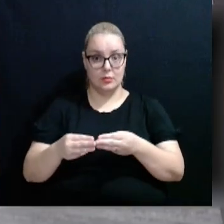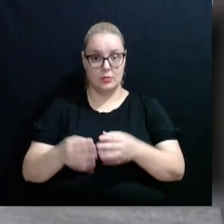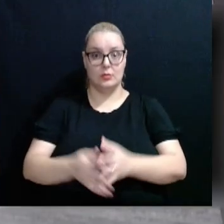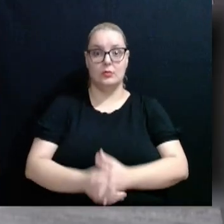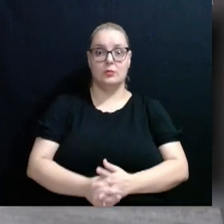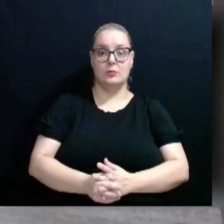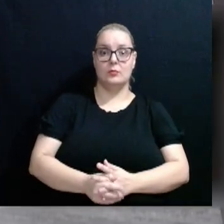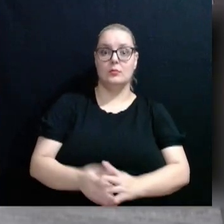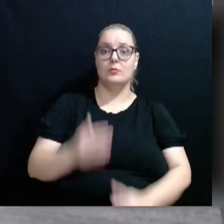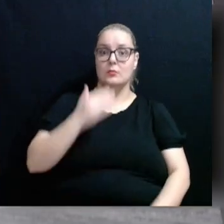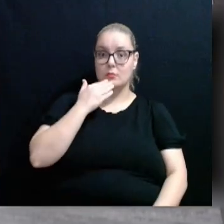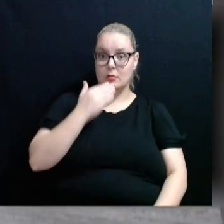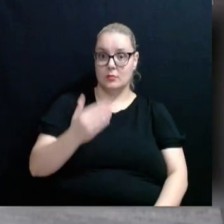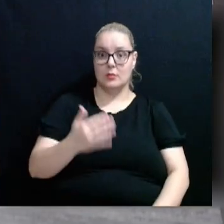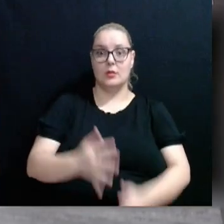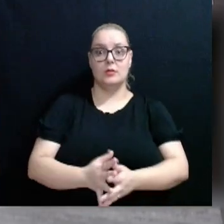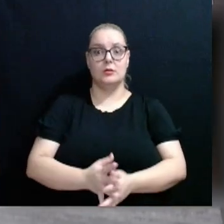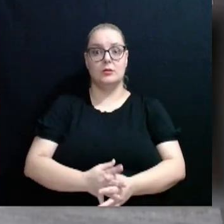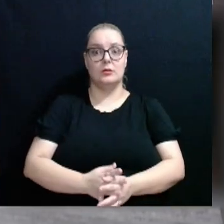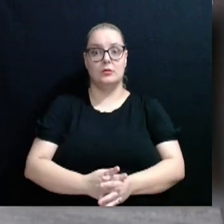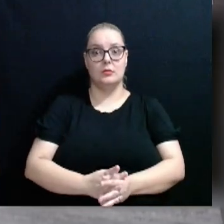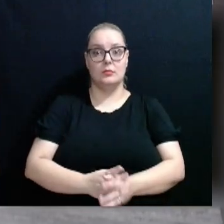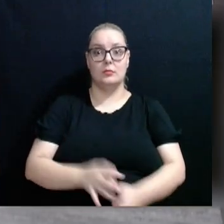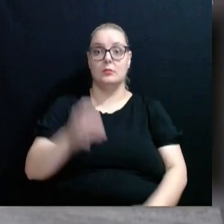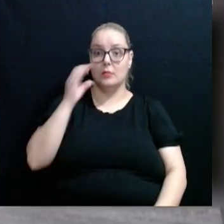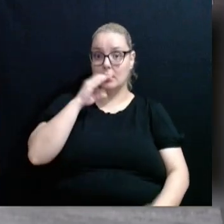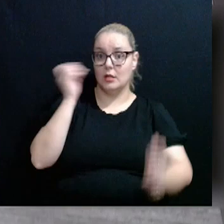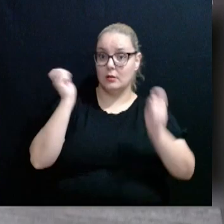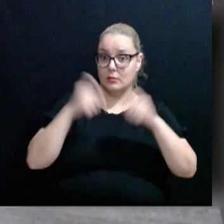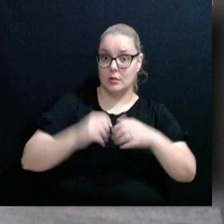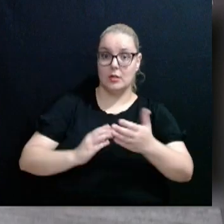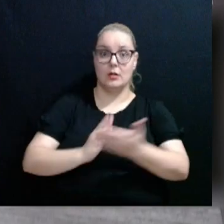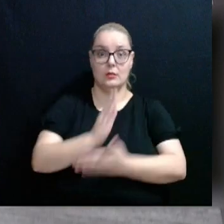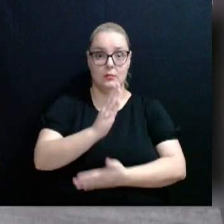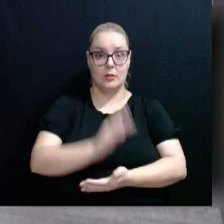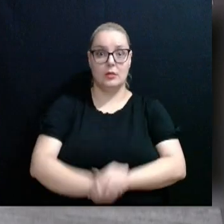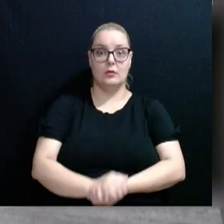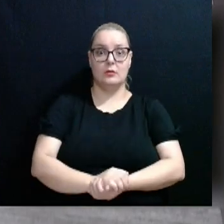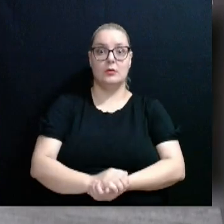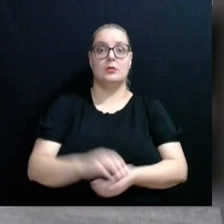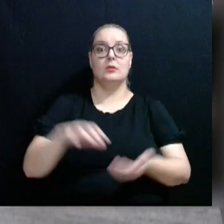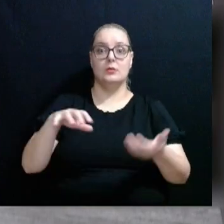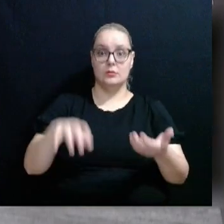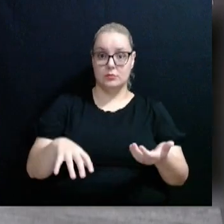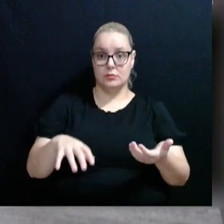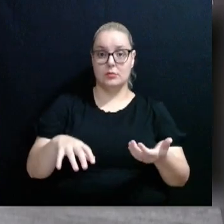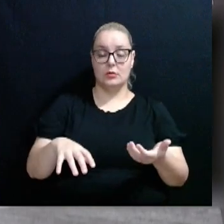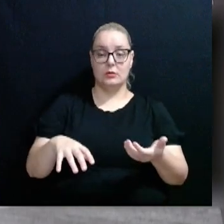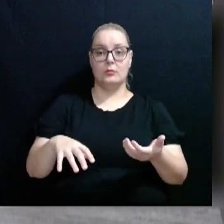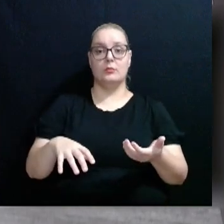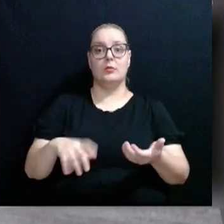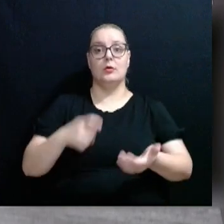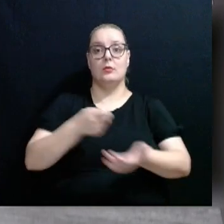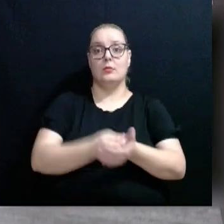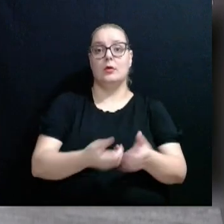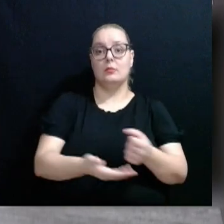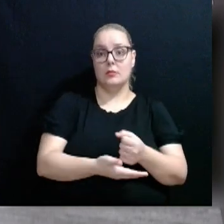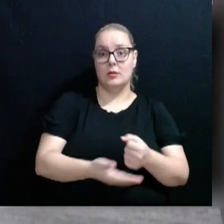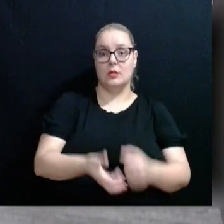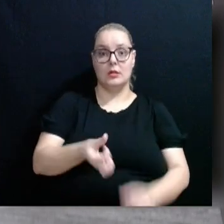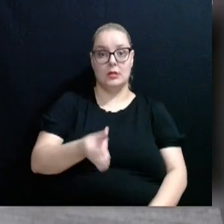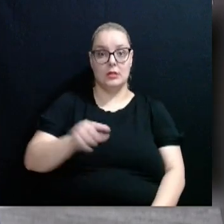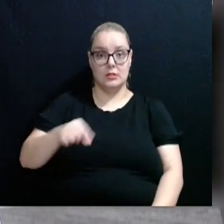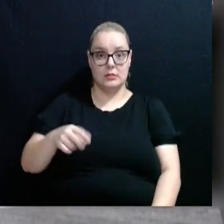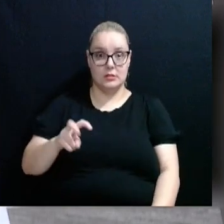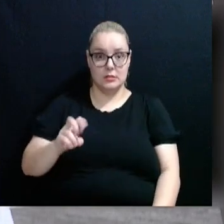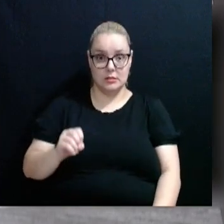ela seja o mais rápido possível aprovada no Congresso, que é a mudança do pagamento mínimo, que hoje é R$ 6,50 para R$